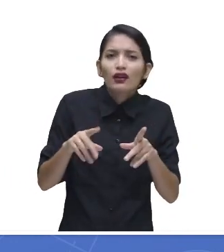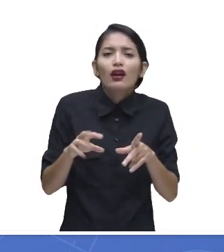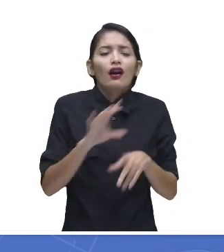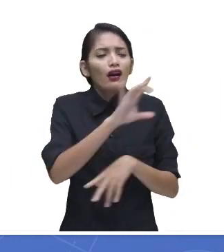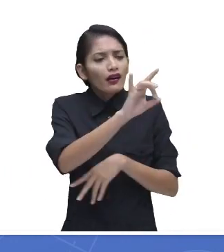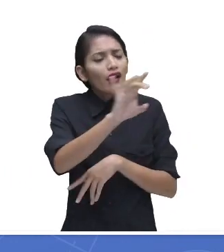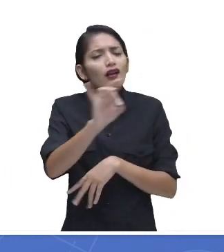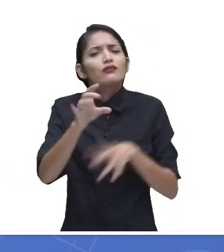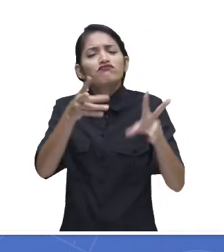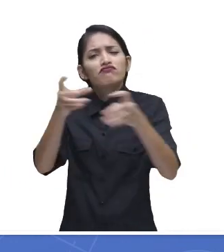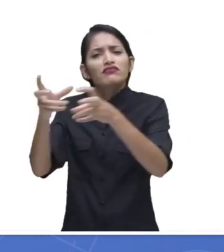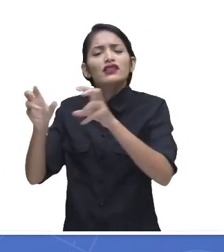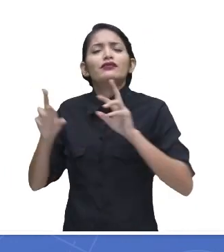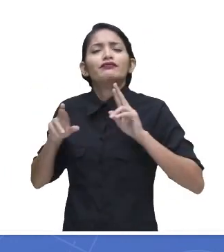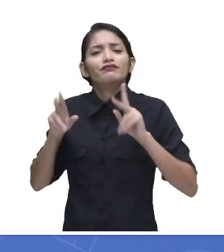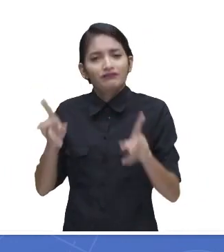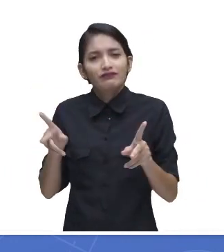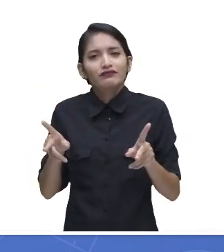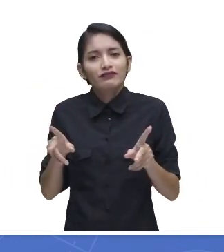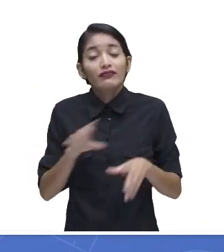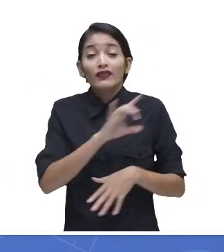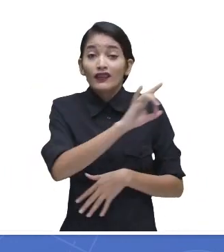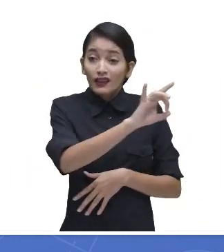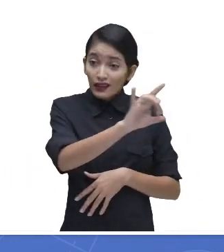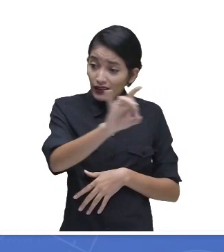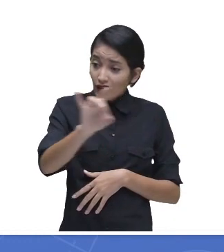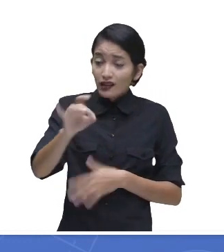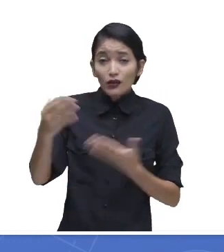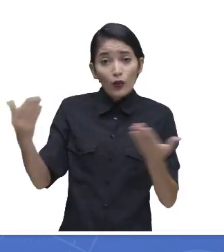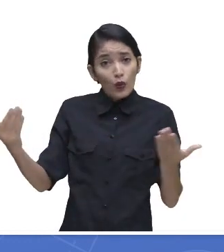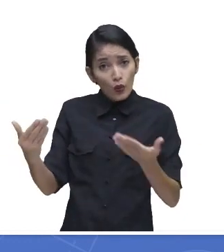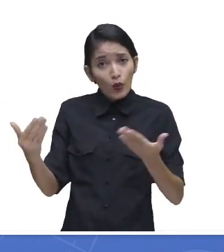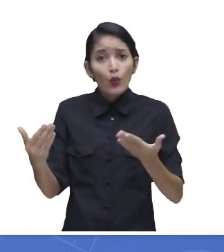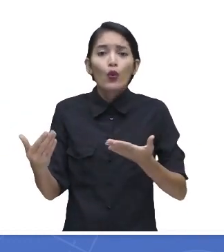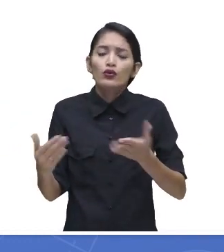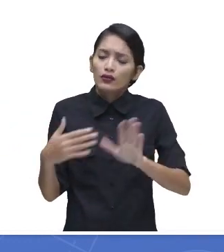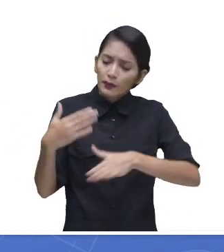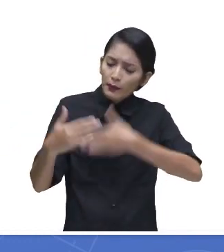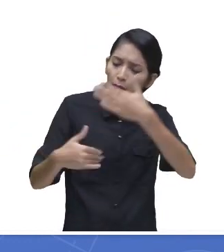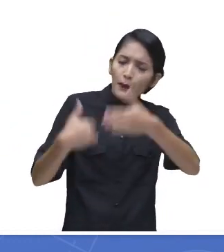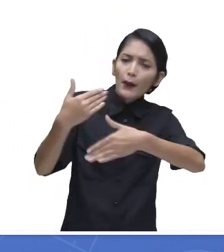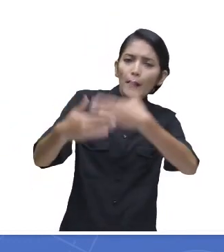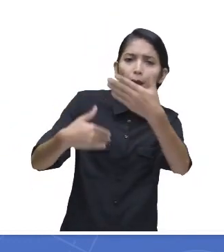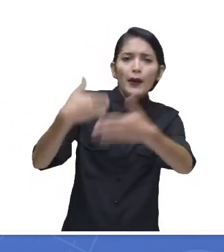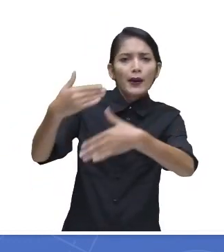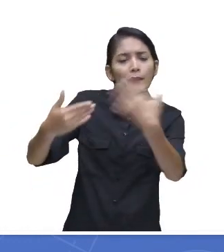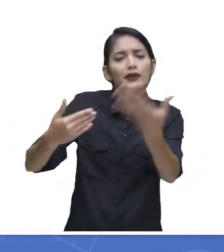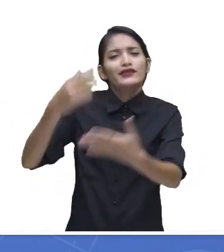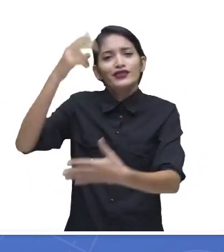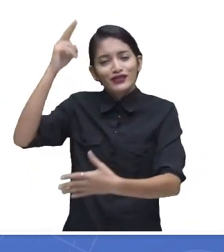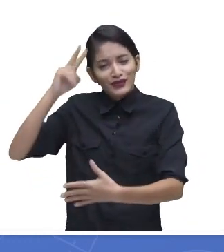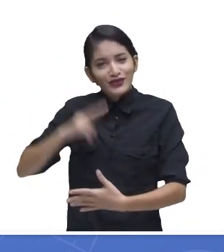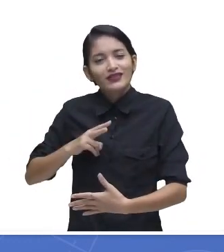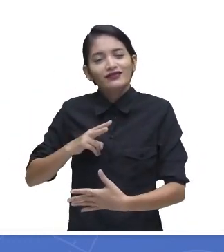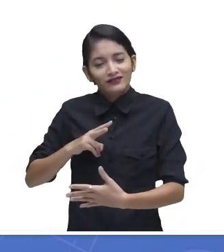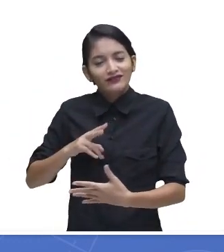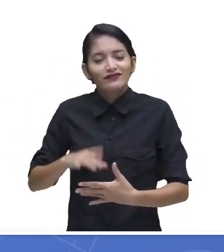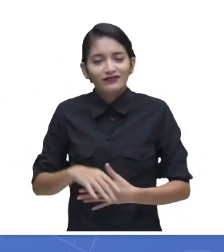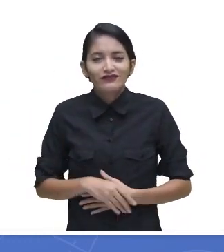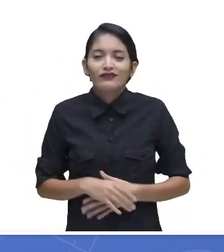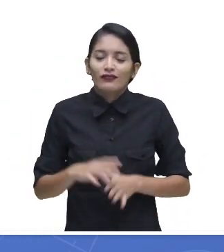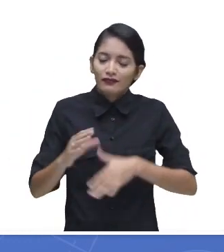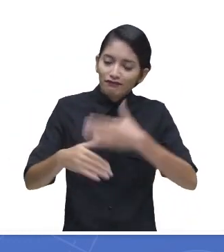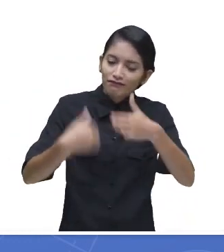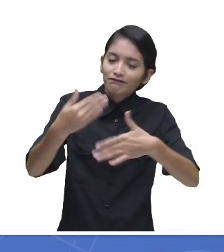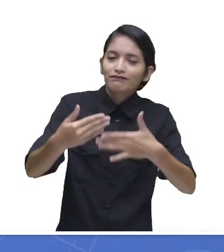maneira. Então, o mundo de hoje, ele é fruto de um processo histórico. Não é isso? De um processo